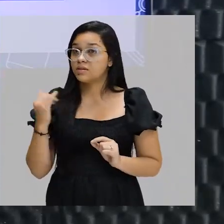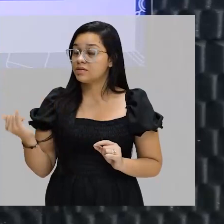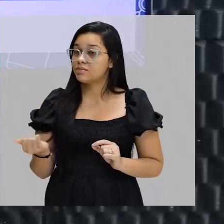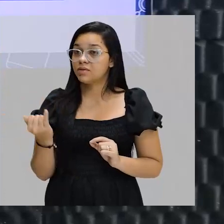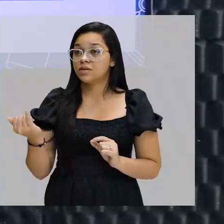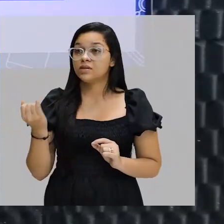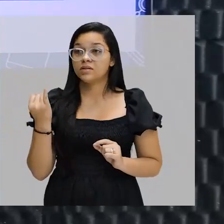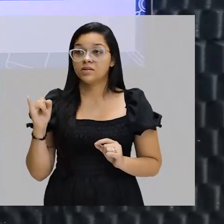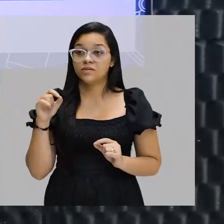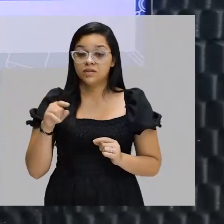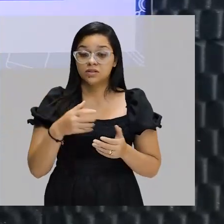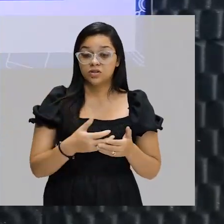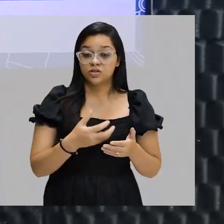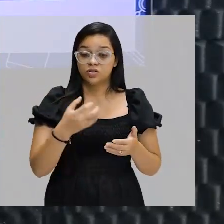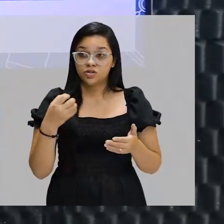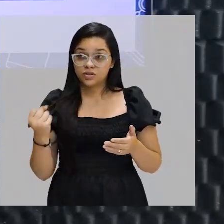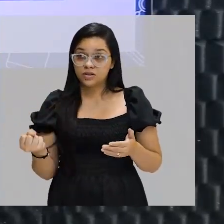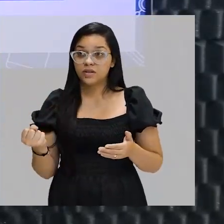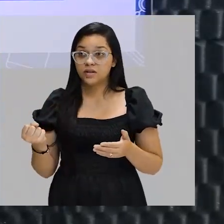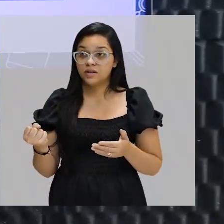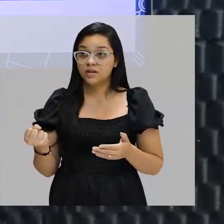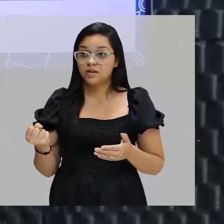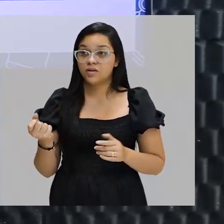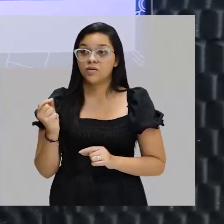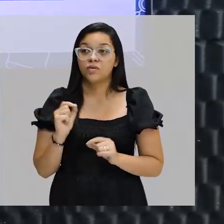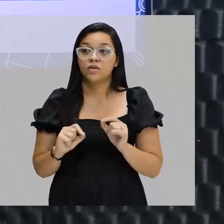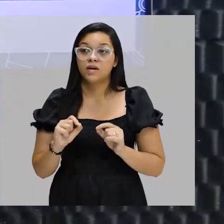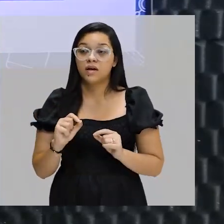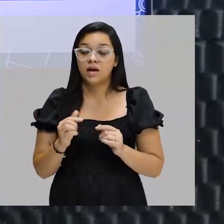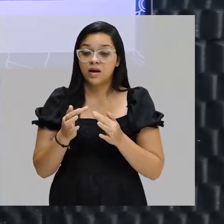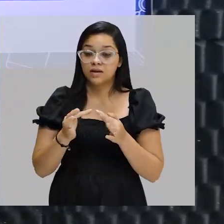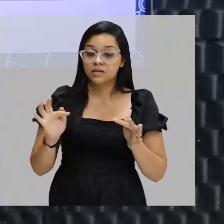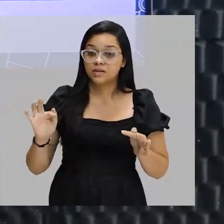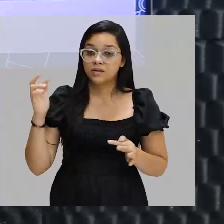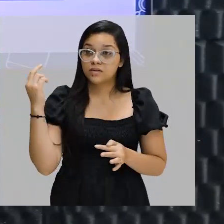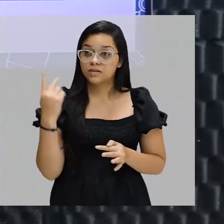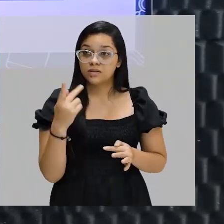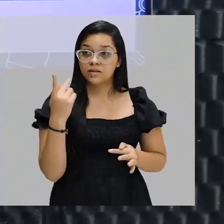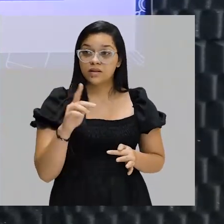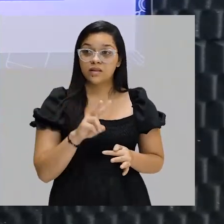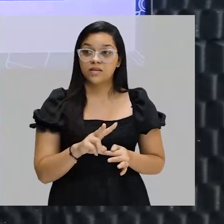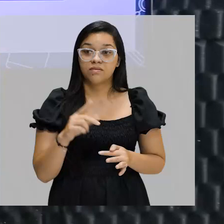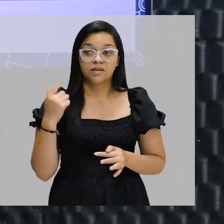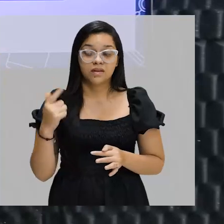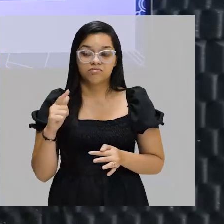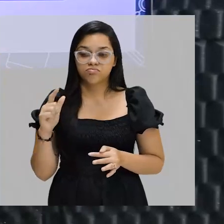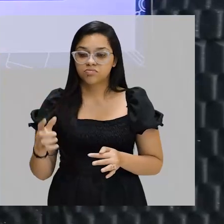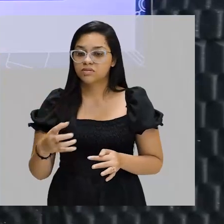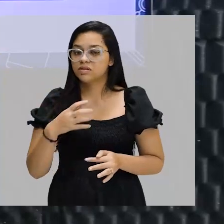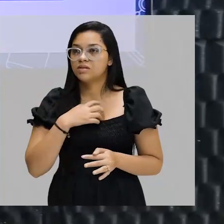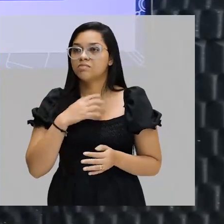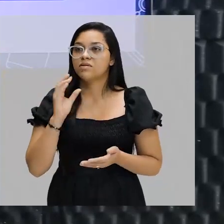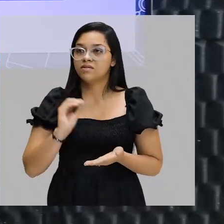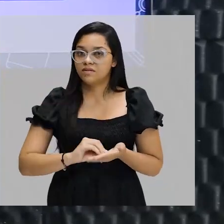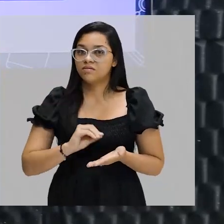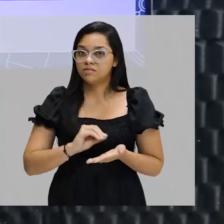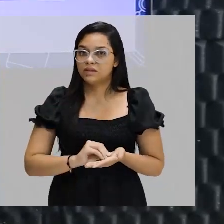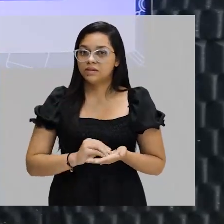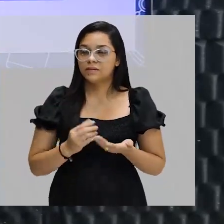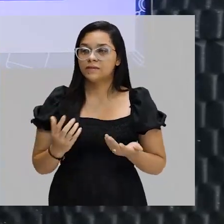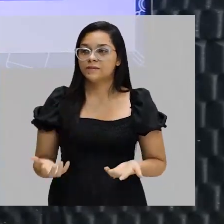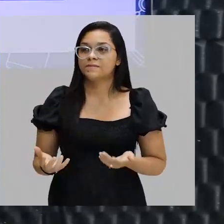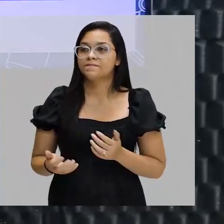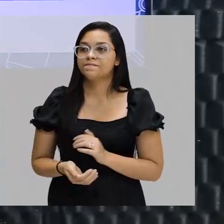essenciais. Se você tirar ela do contexto, a oração completa vai ficar sem sentido, vai faltar alguma